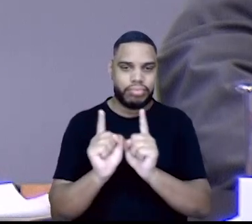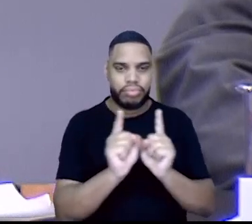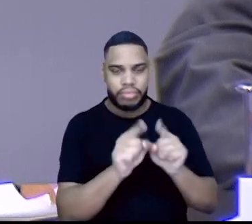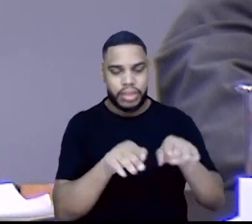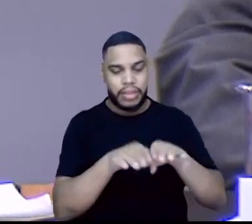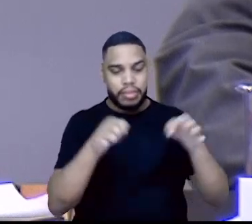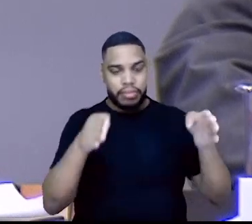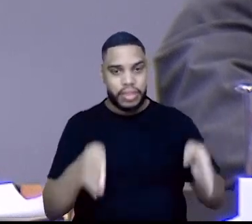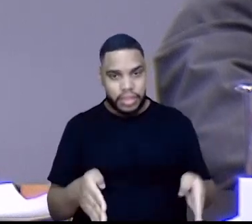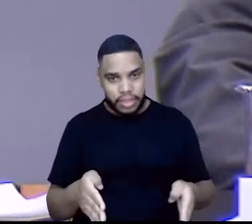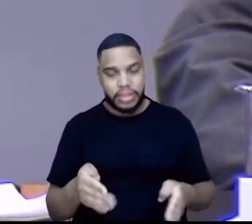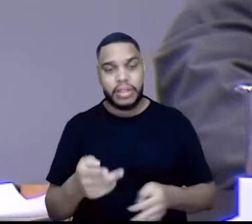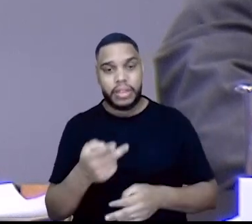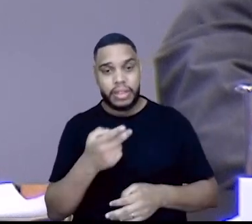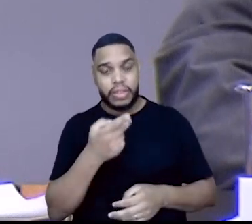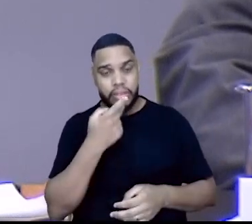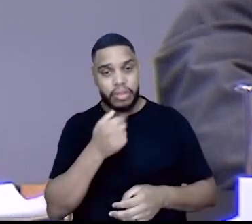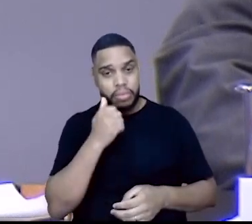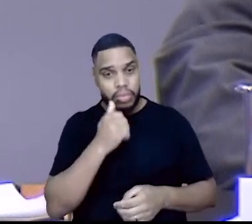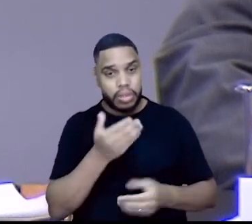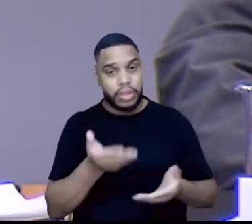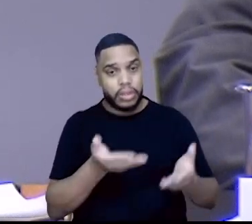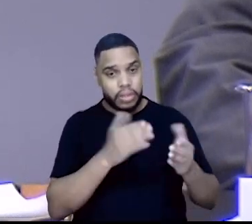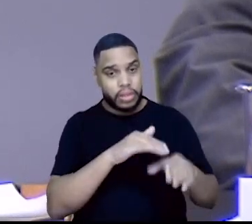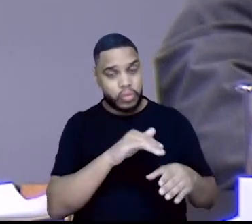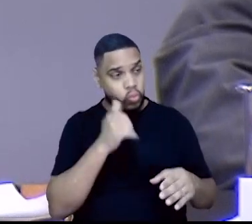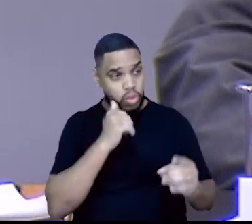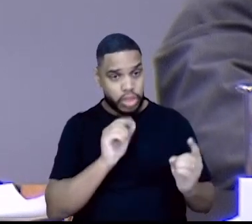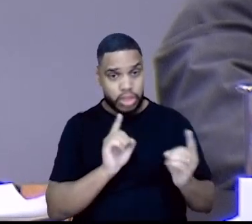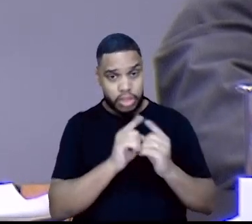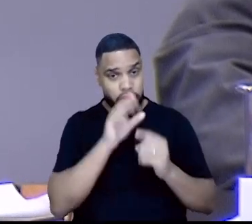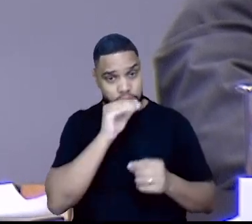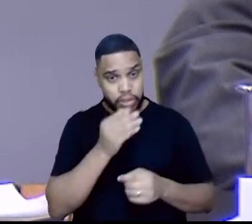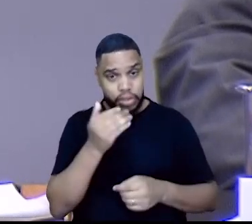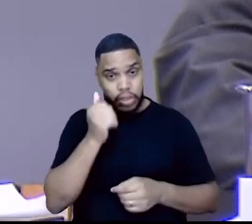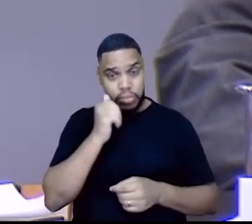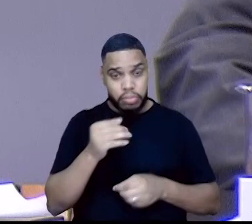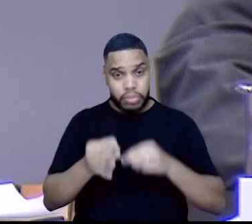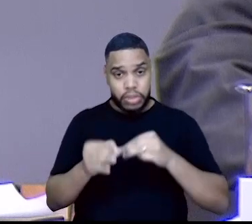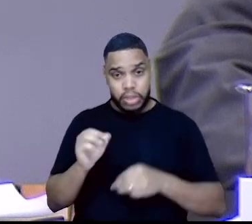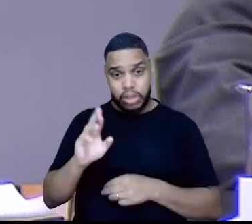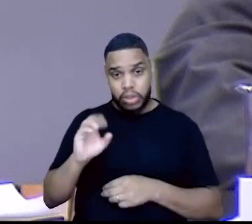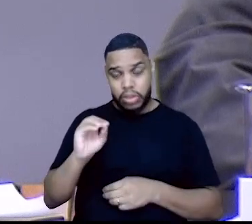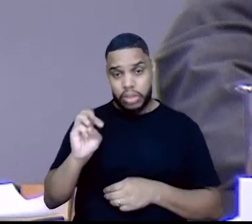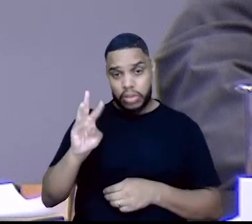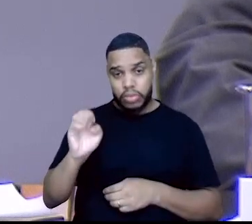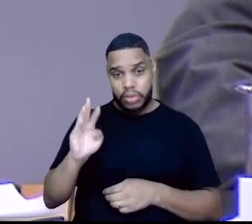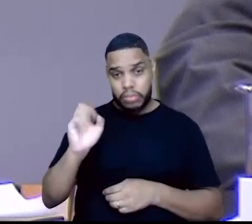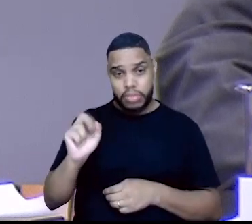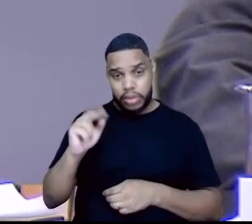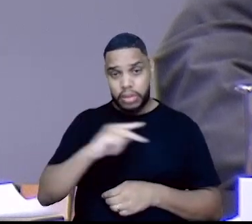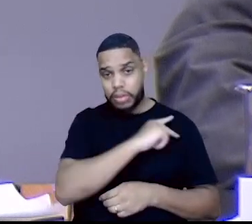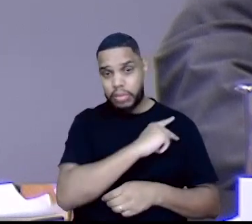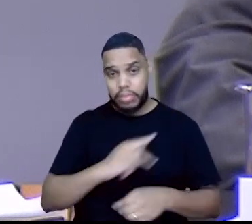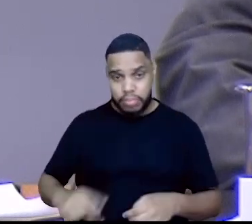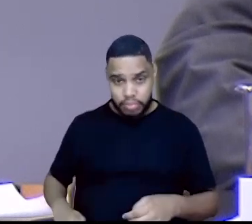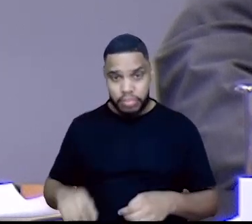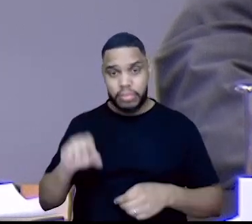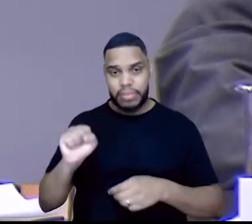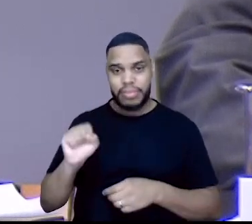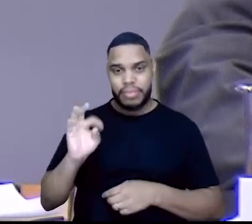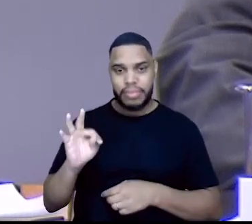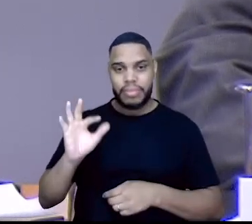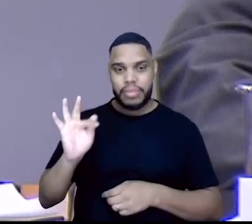virei para a atendente e falei para a atendente: essa aqui é a ministra Rosa Weber, presidente do Supremo Tribunal